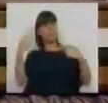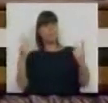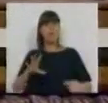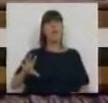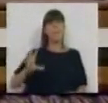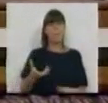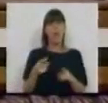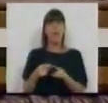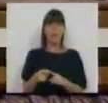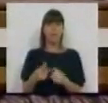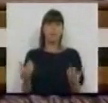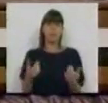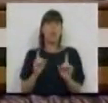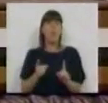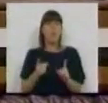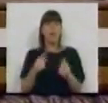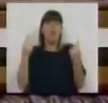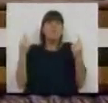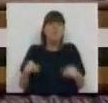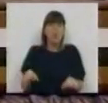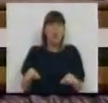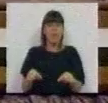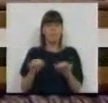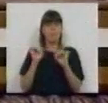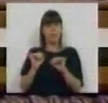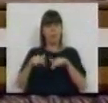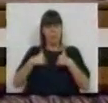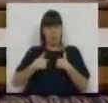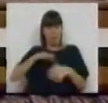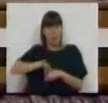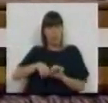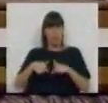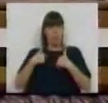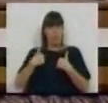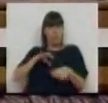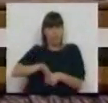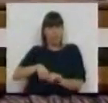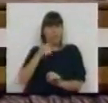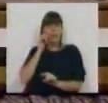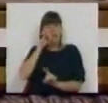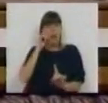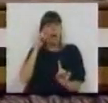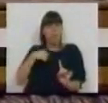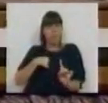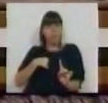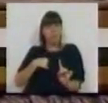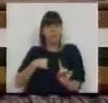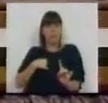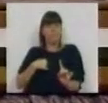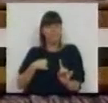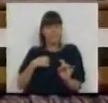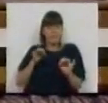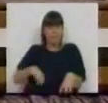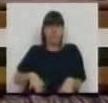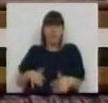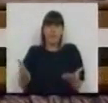para o país é, pois, afinal, apenas a sua tragédia. A tragédia de quem sabe que chegou